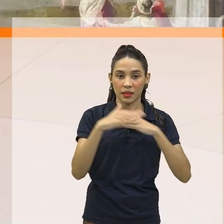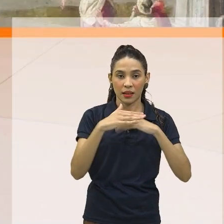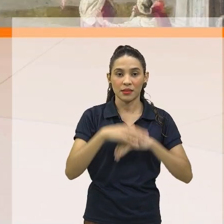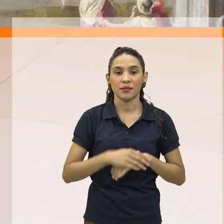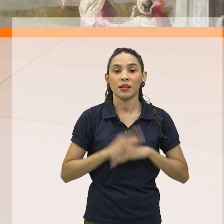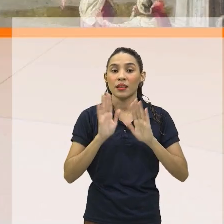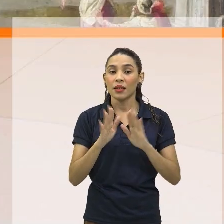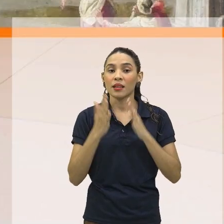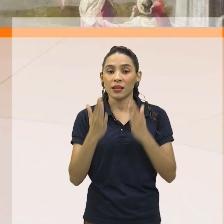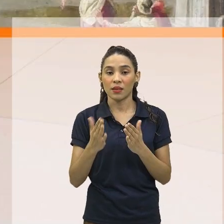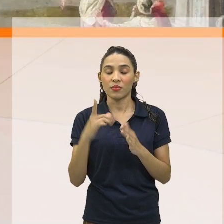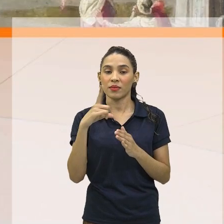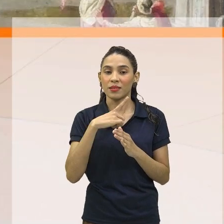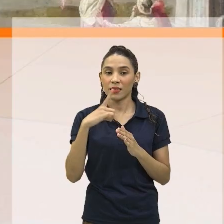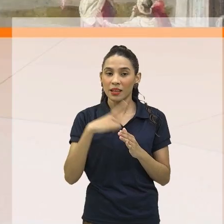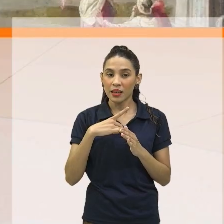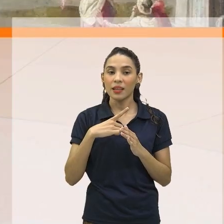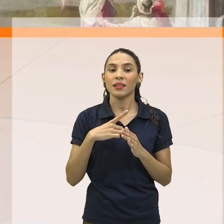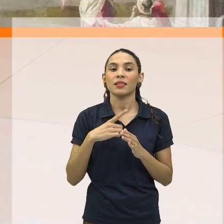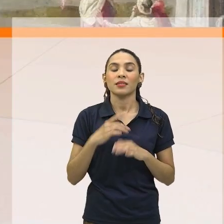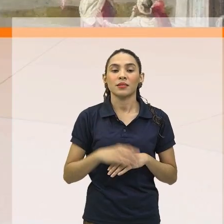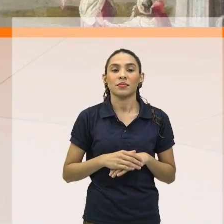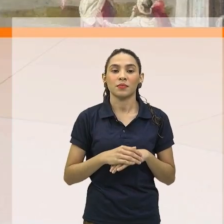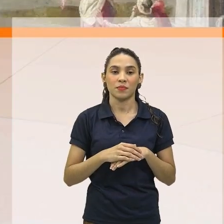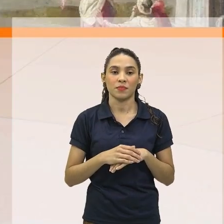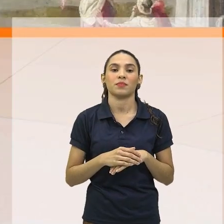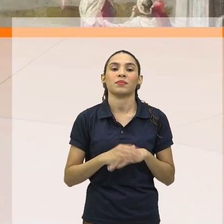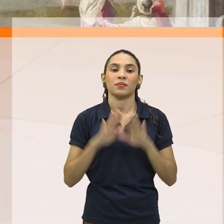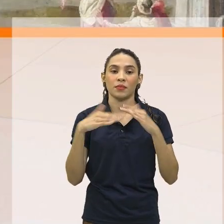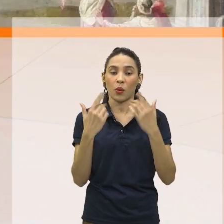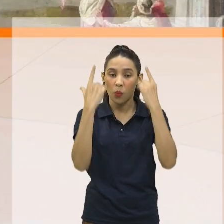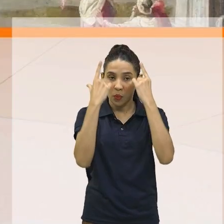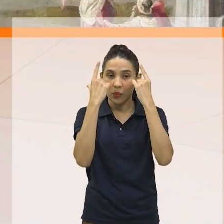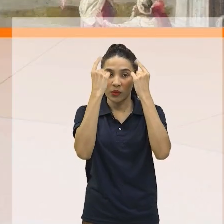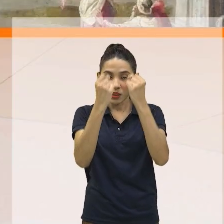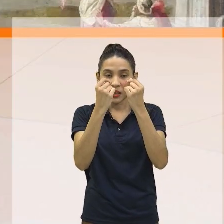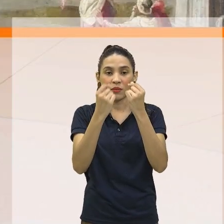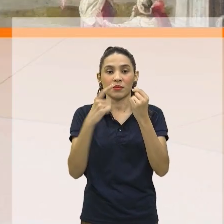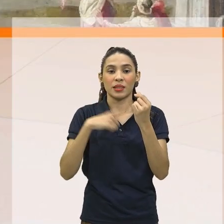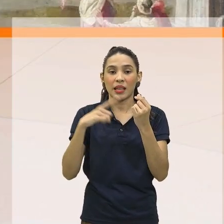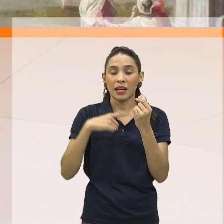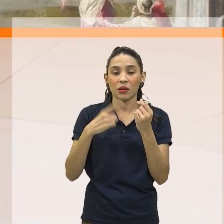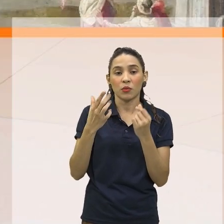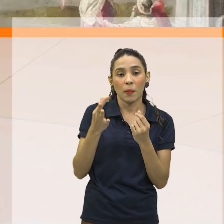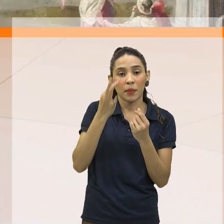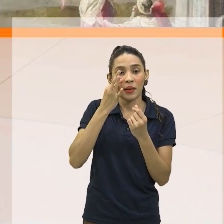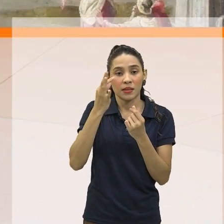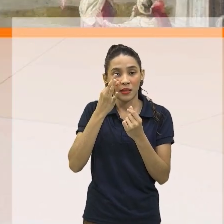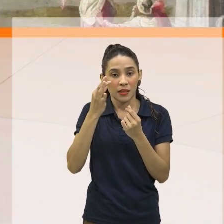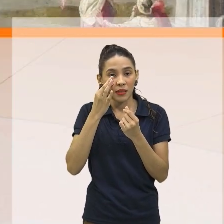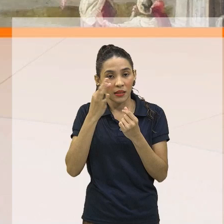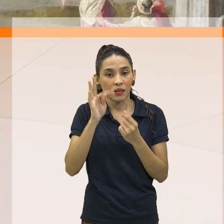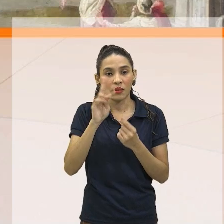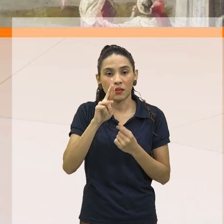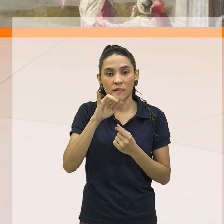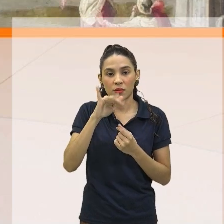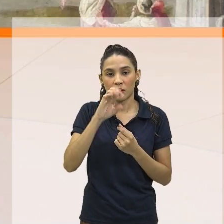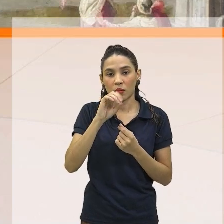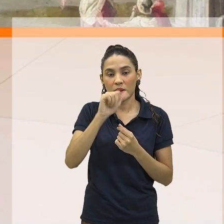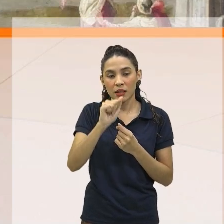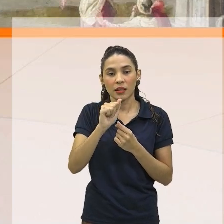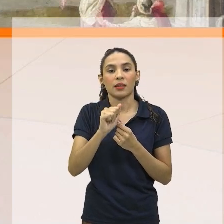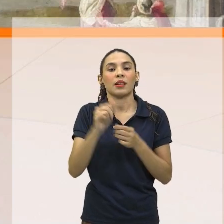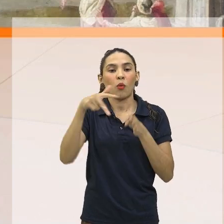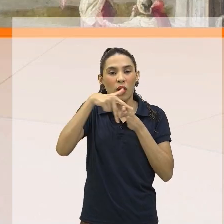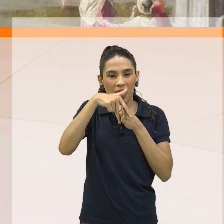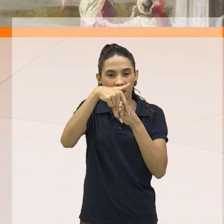você tem justamente os gregos presenteando os troianos com o cavalo de madeira, oco por